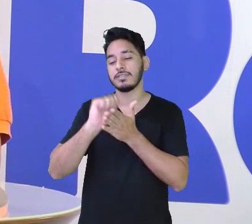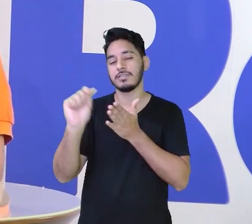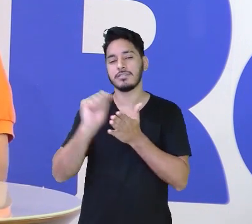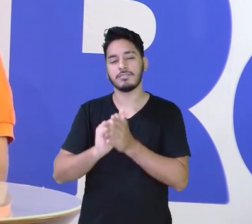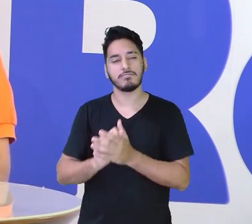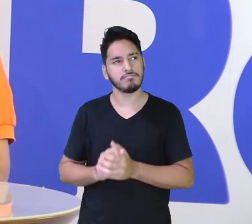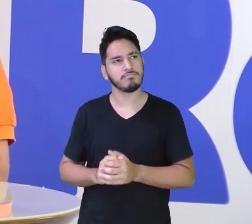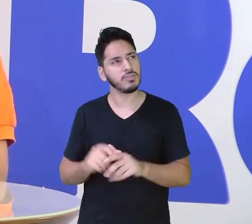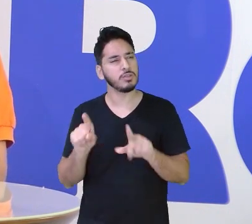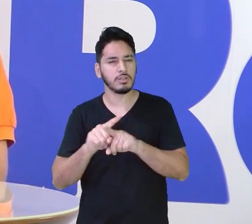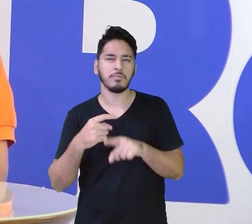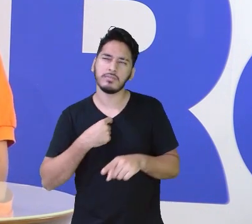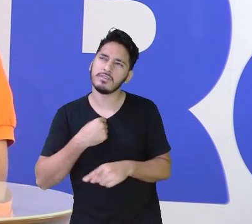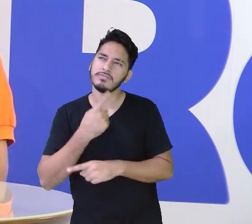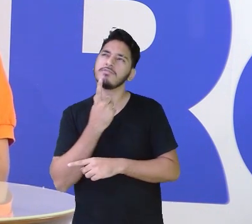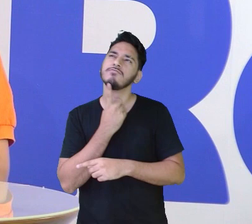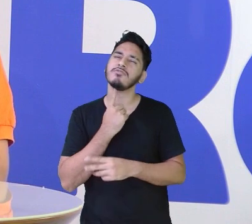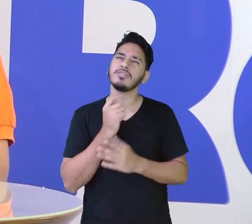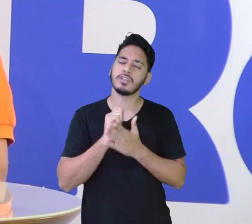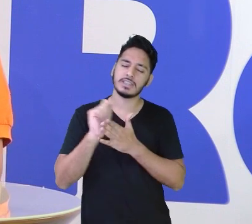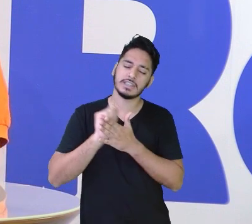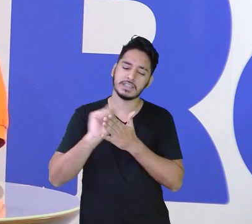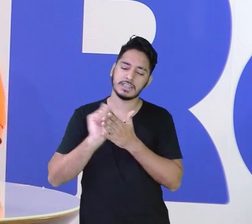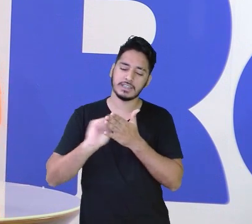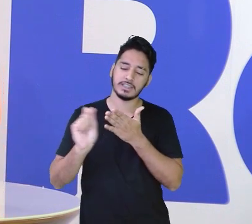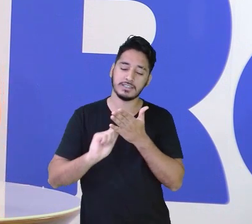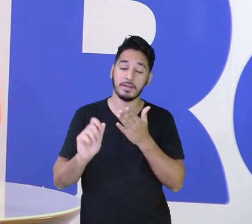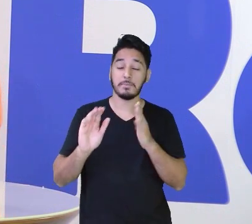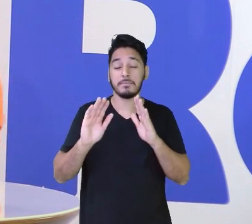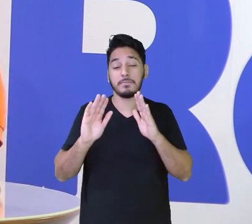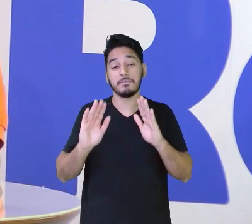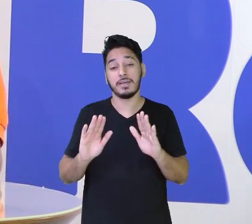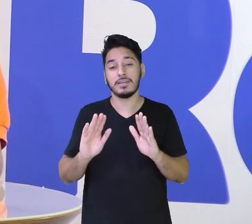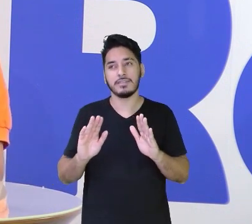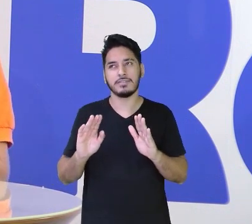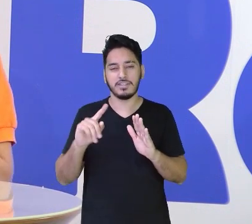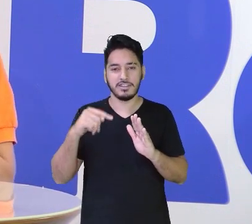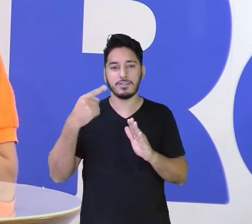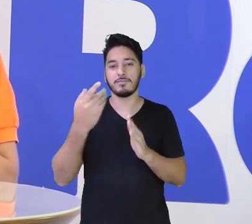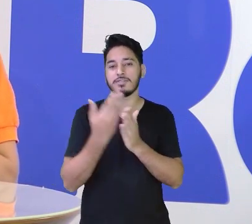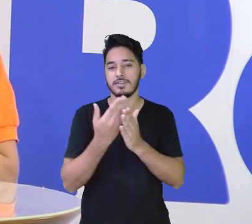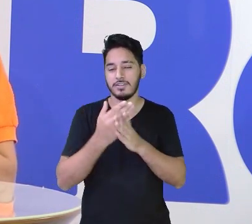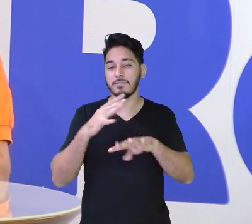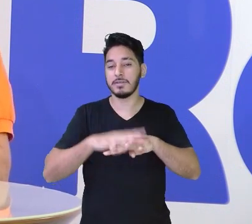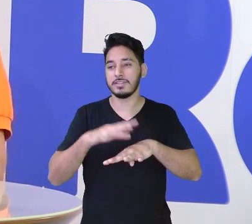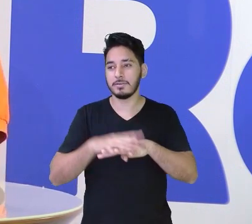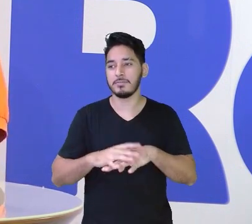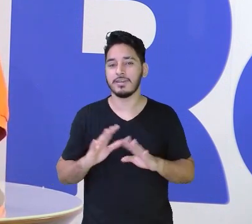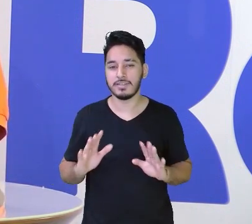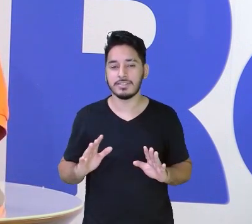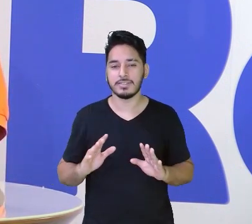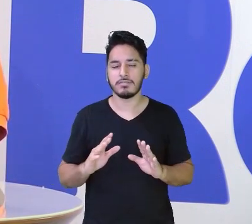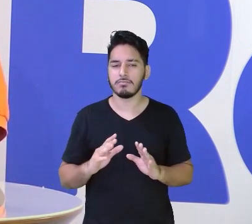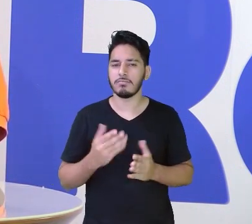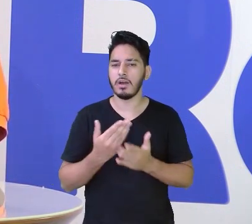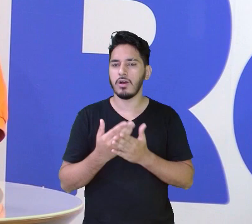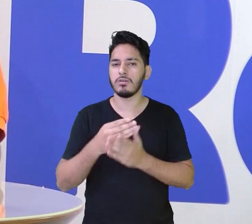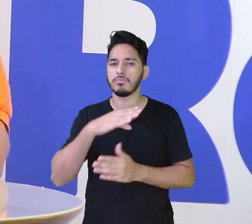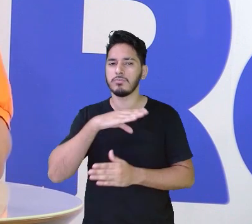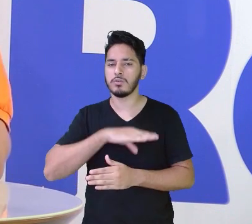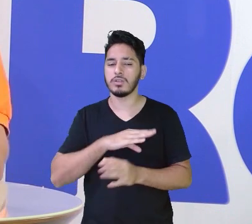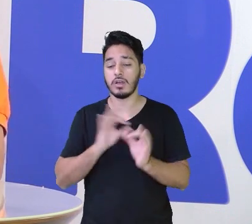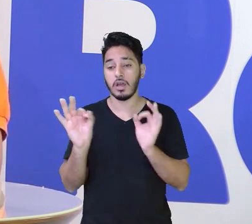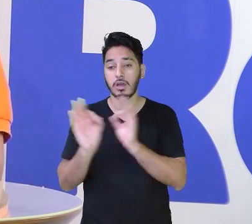Eu também fiquei com vontade de dar umas rabiscadas, mas depois da aula de matemática. A aula de português chegou ao